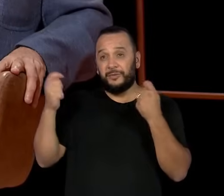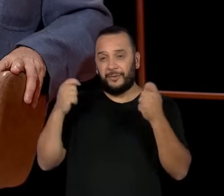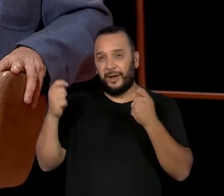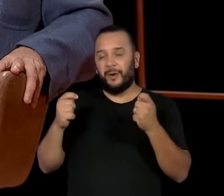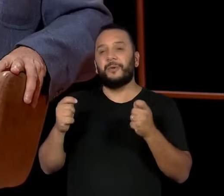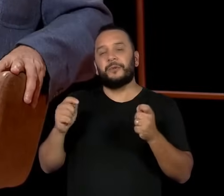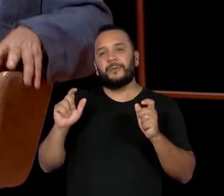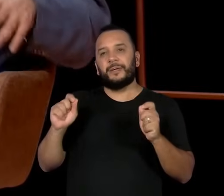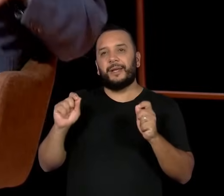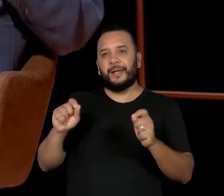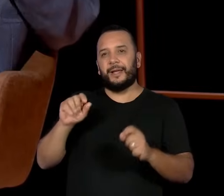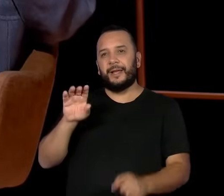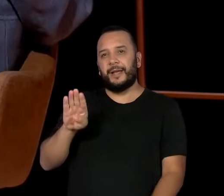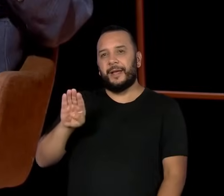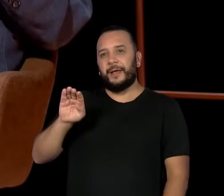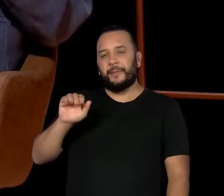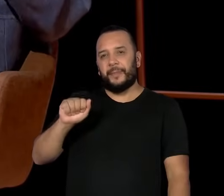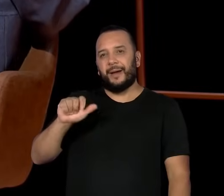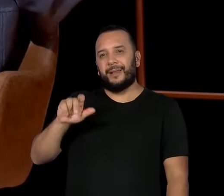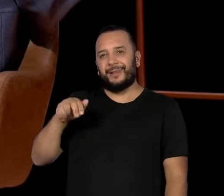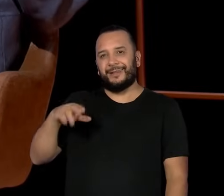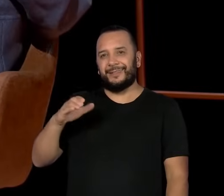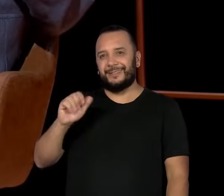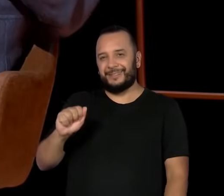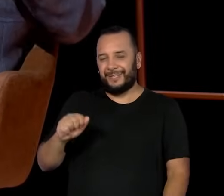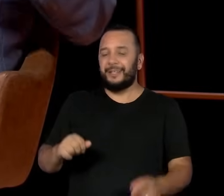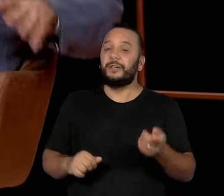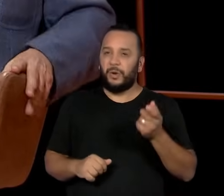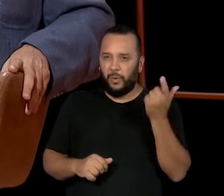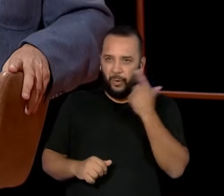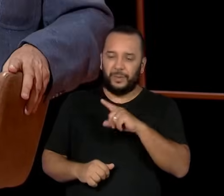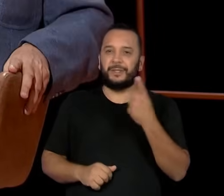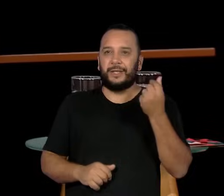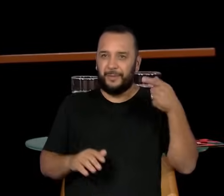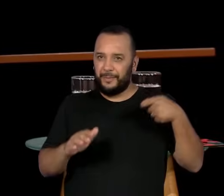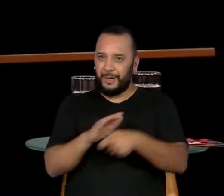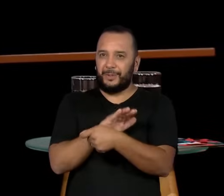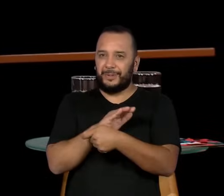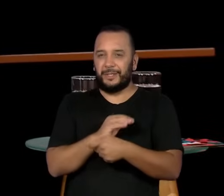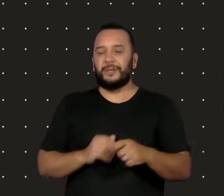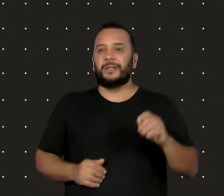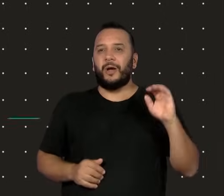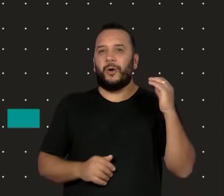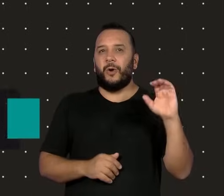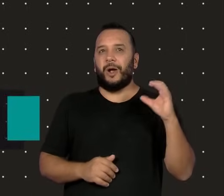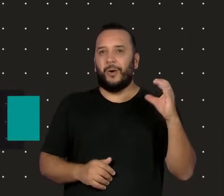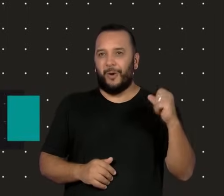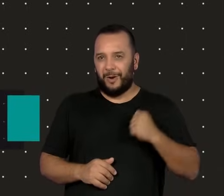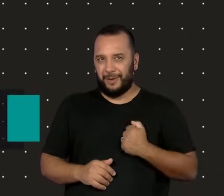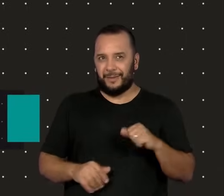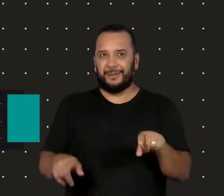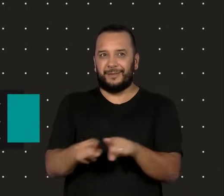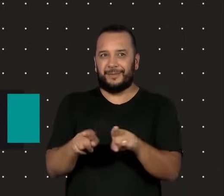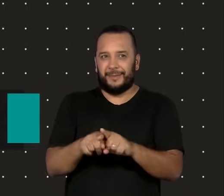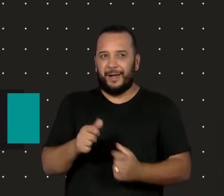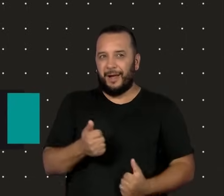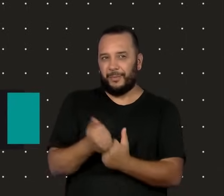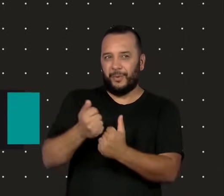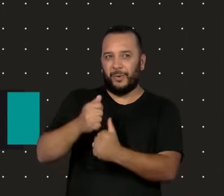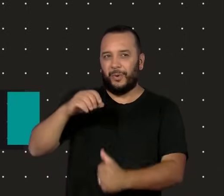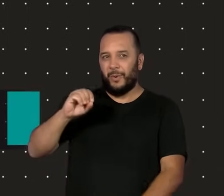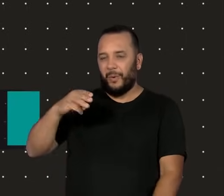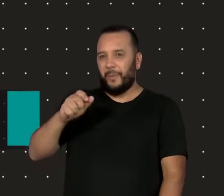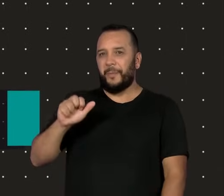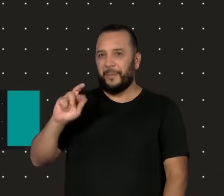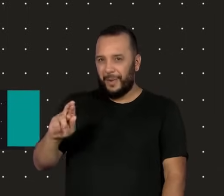Balança. Consegui patrocínio da Crush na época, que era da Coca-Cola. Consegui apoio do Omar Fontana, que me deu as